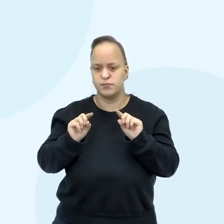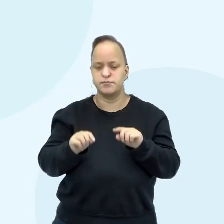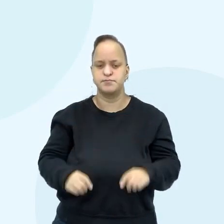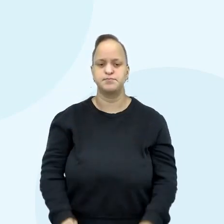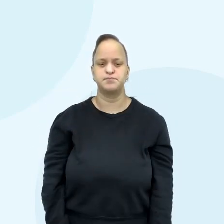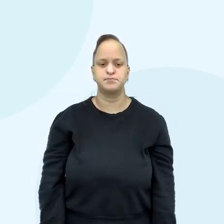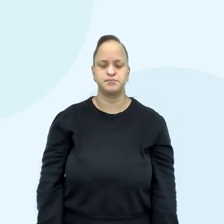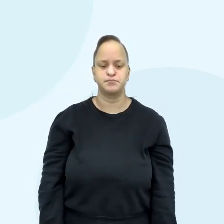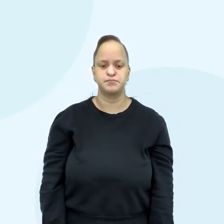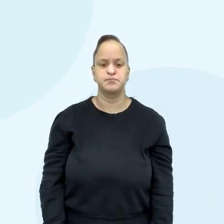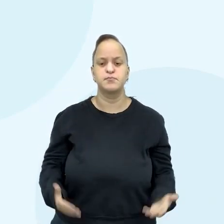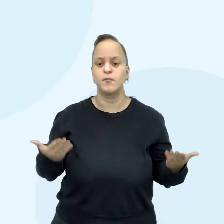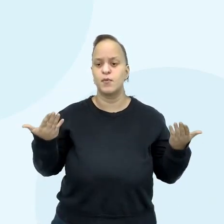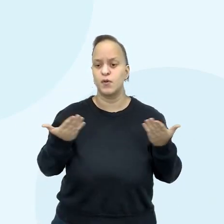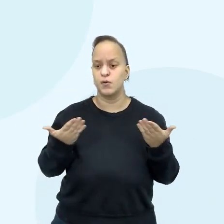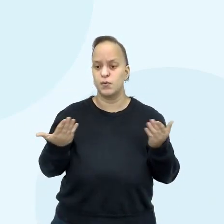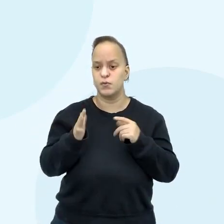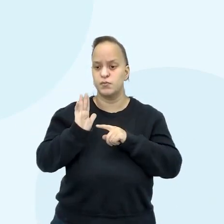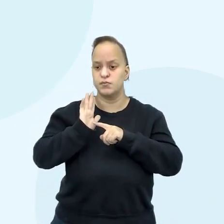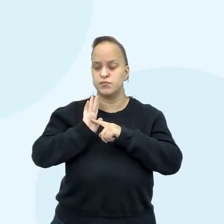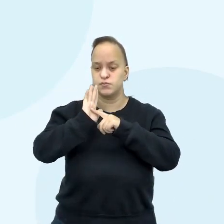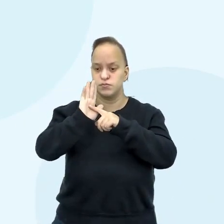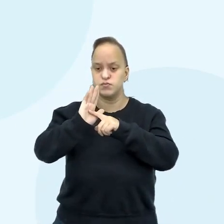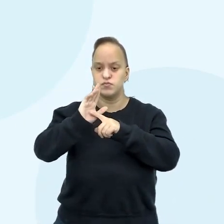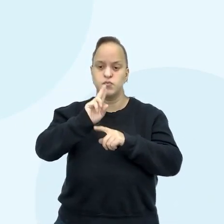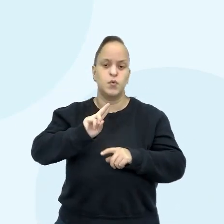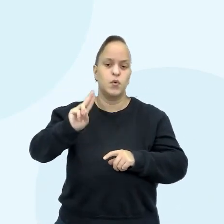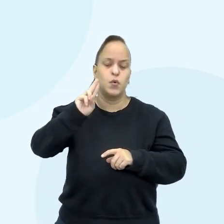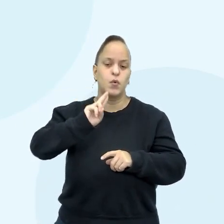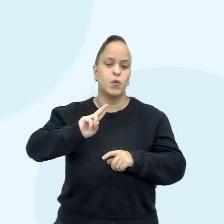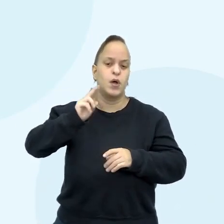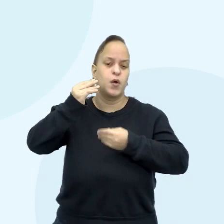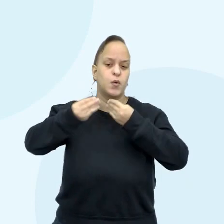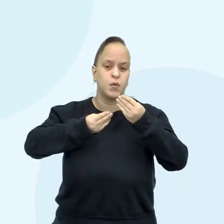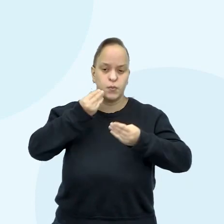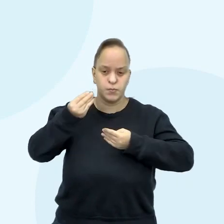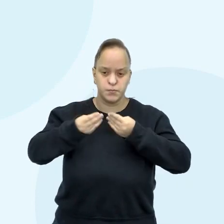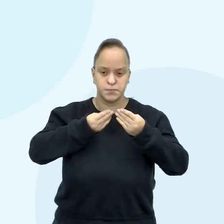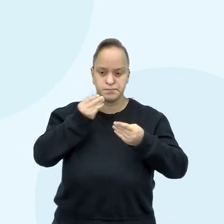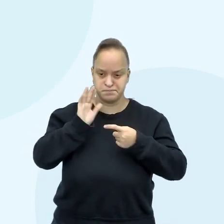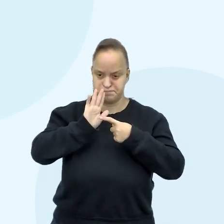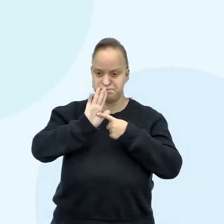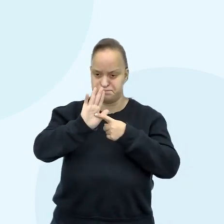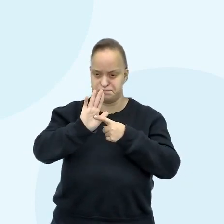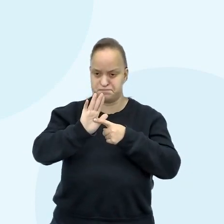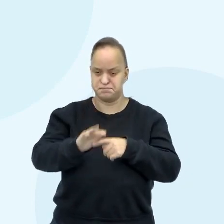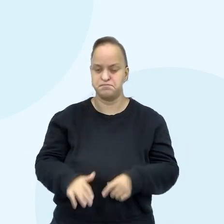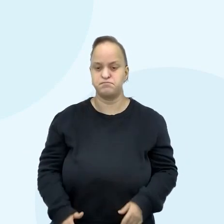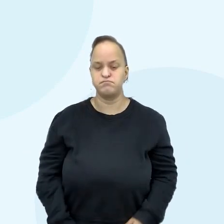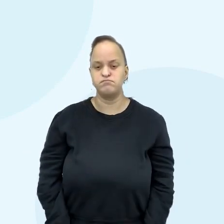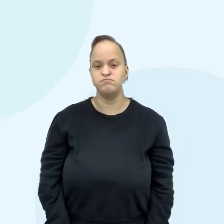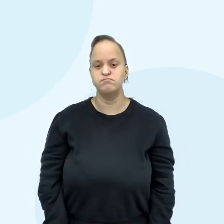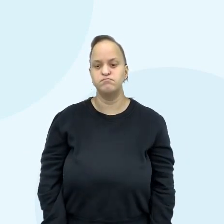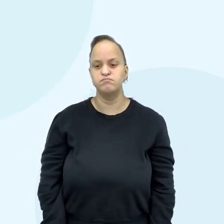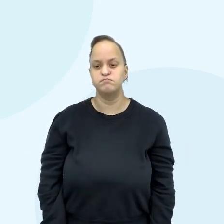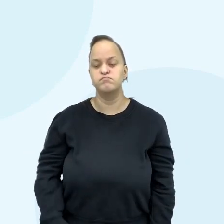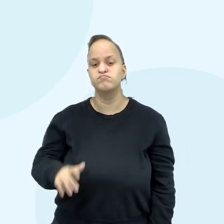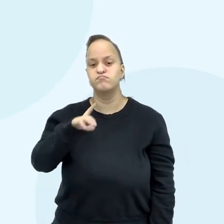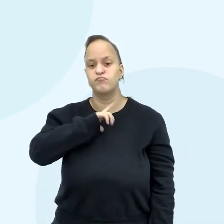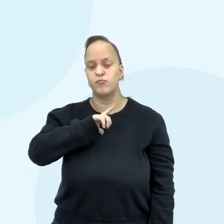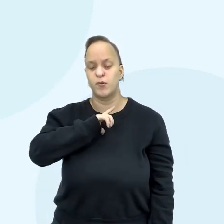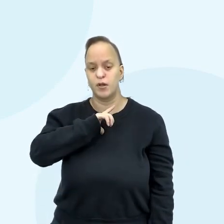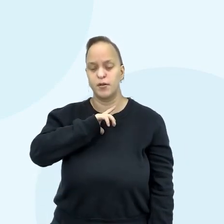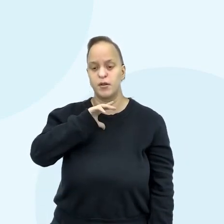Agora, nós vamos falar um pouquinho sobre o uso das radiações, né. Aí, no próximo slide, aí nós temos, né,